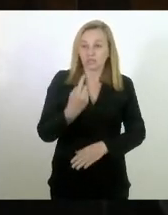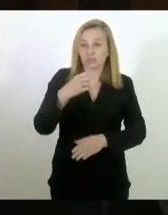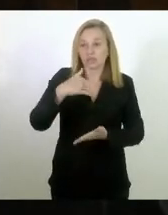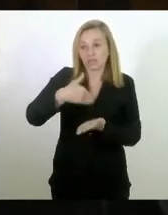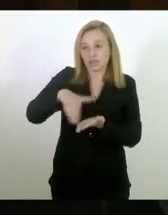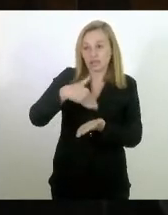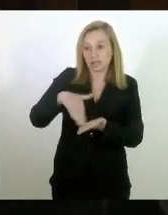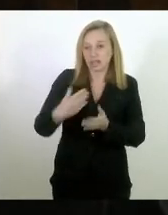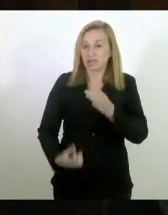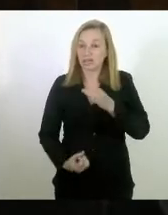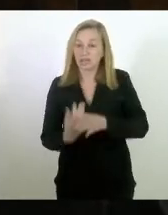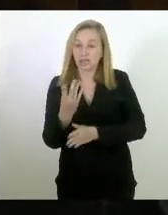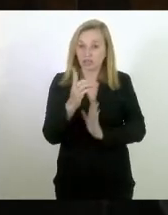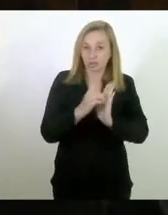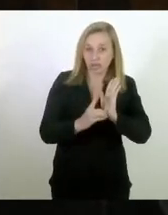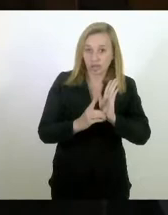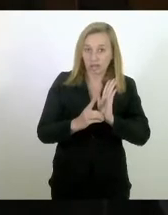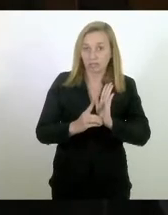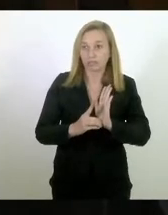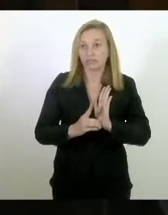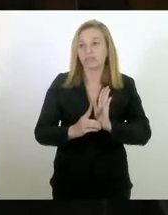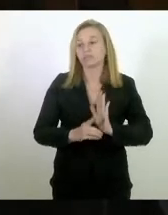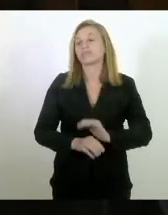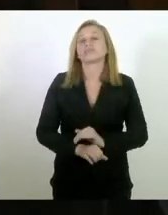criada por decreto em